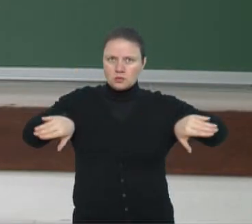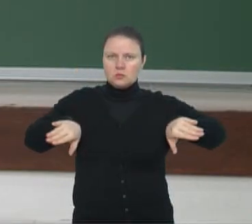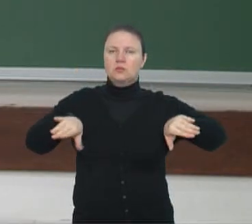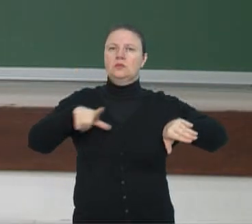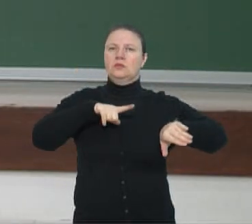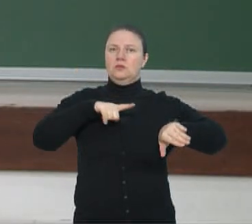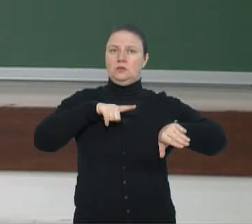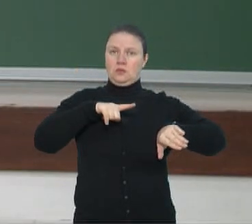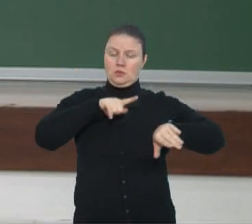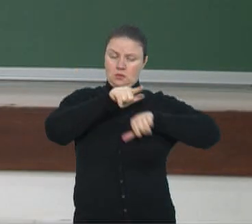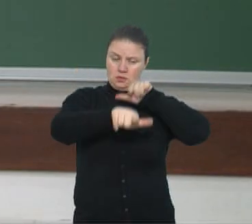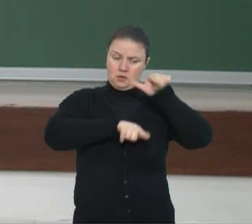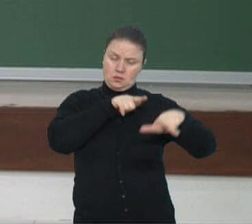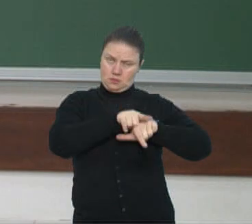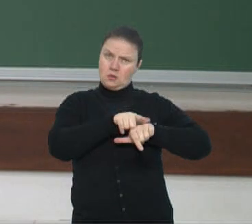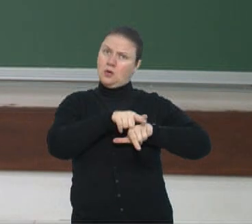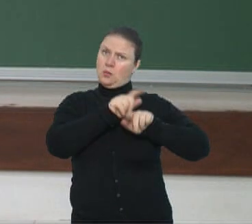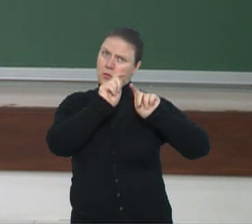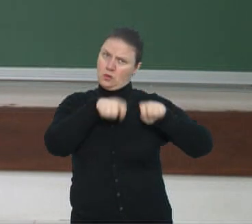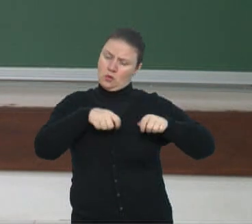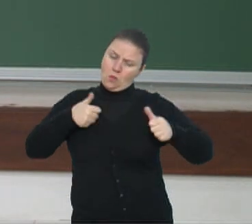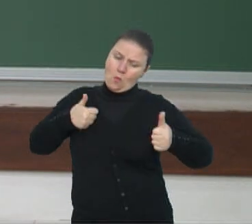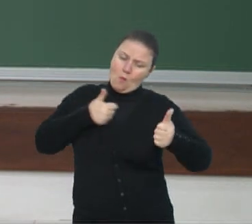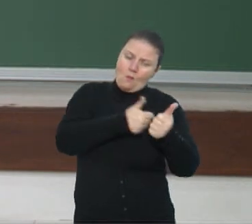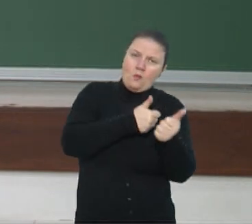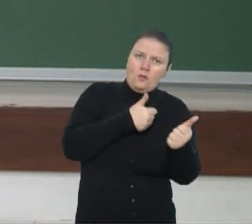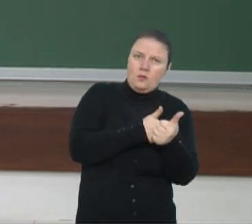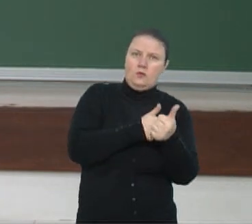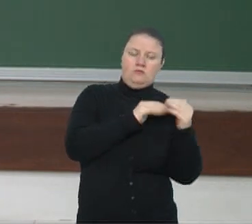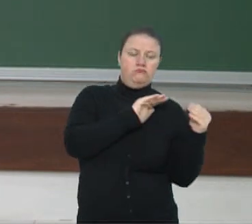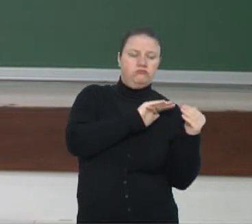que moravam próximo às fábricas, nos cortiços,